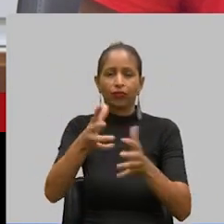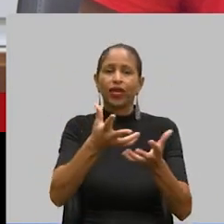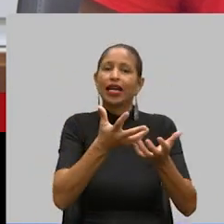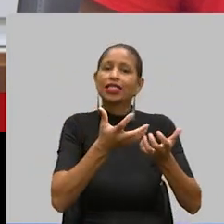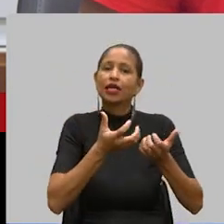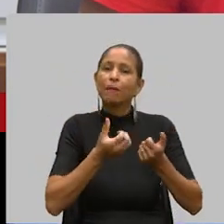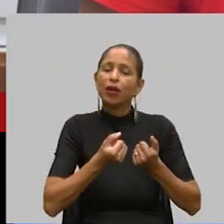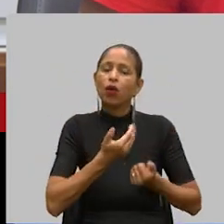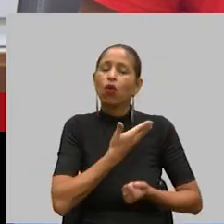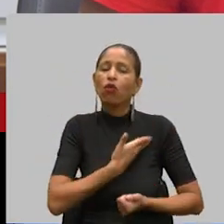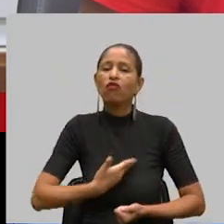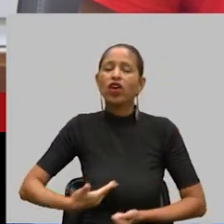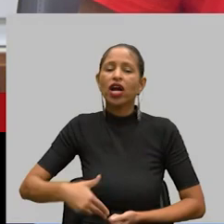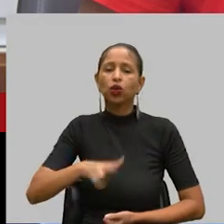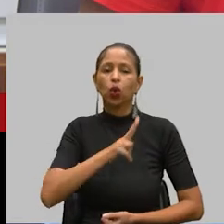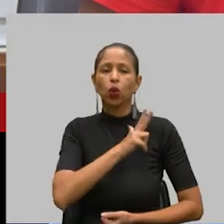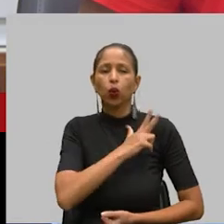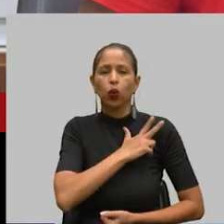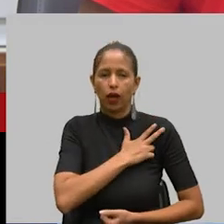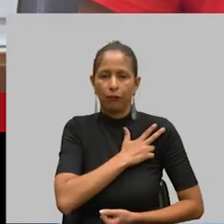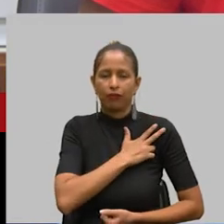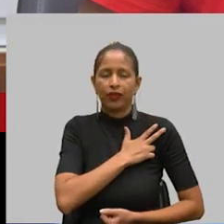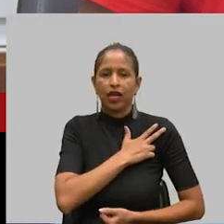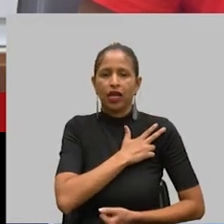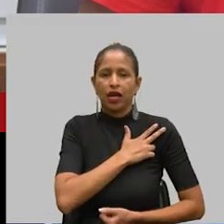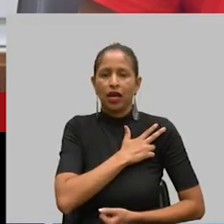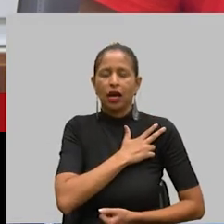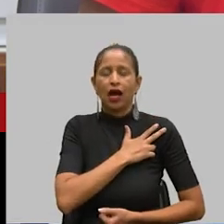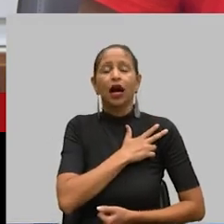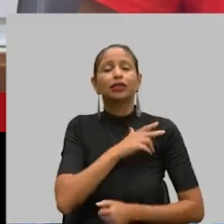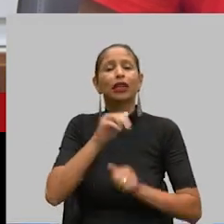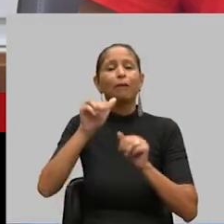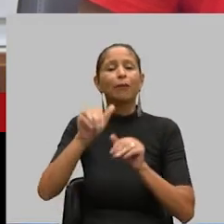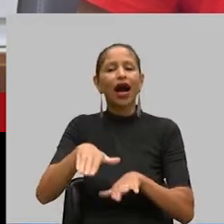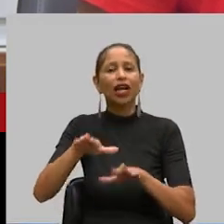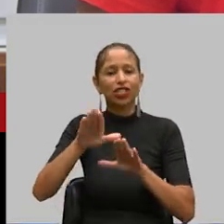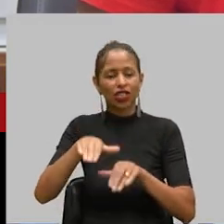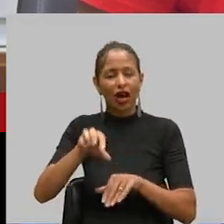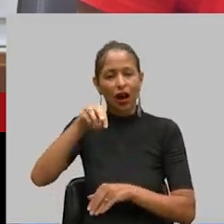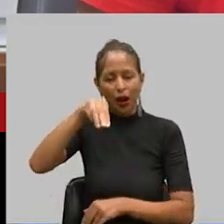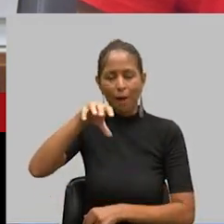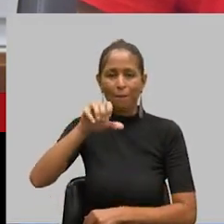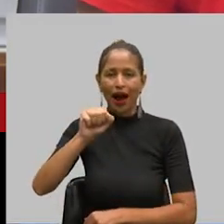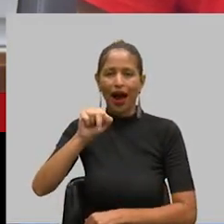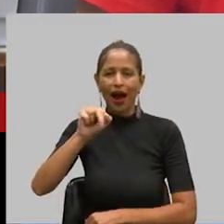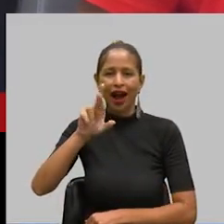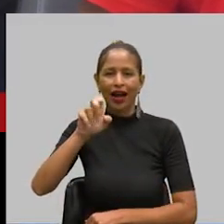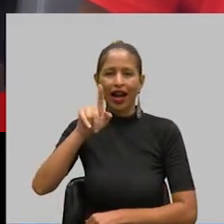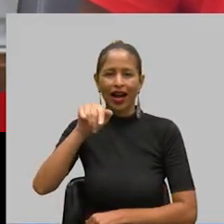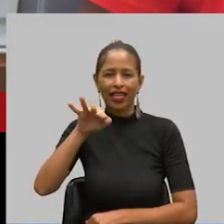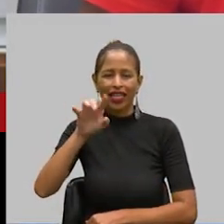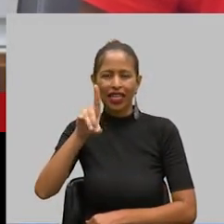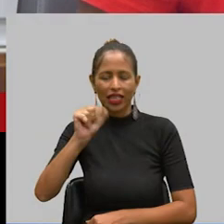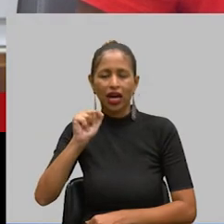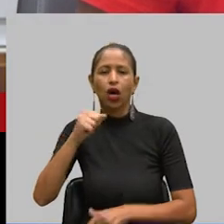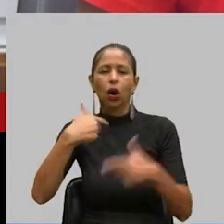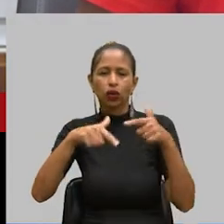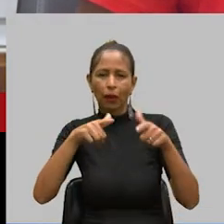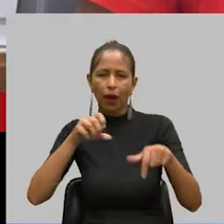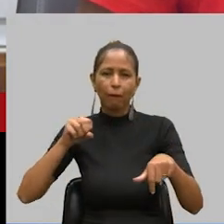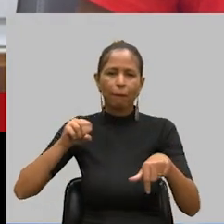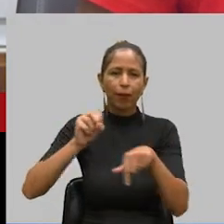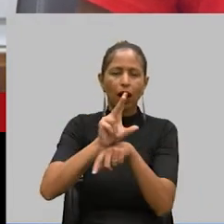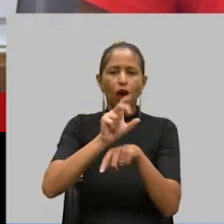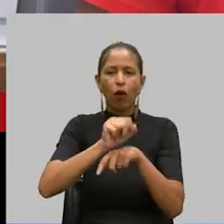governo Lula e que na marcha das Margaridas o presidente Lula sancionou os trabalhos para que seja implementado o Plano